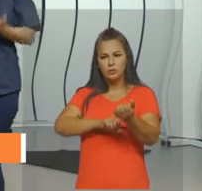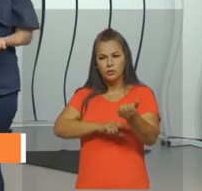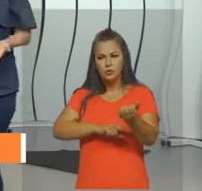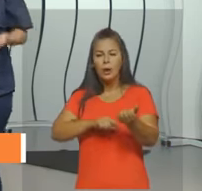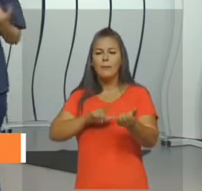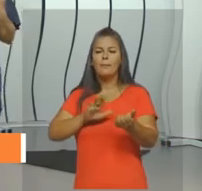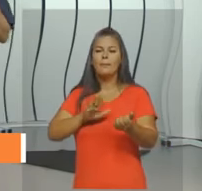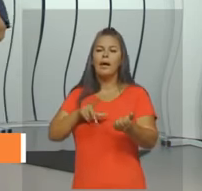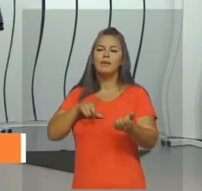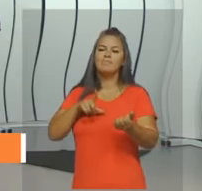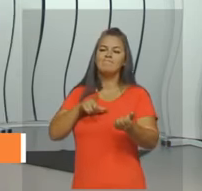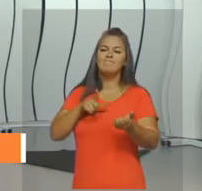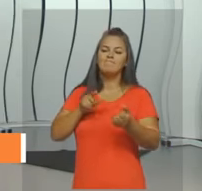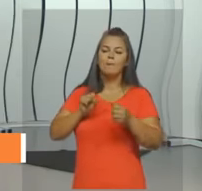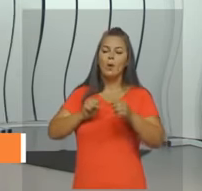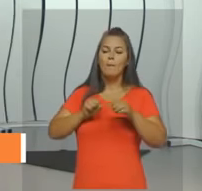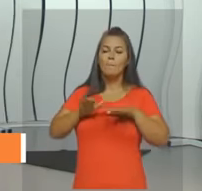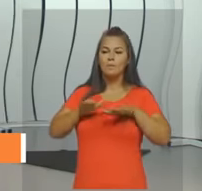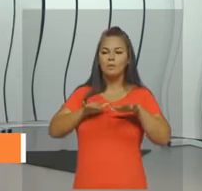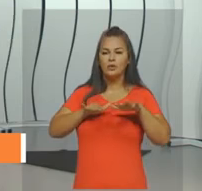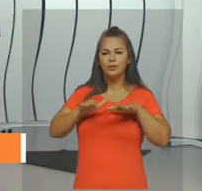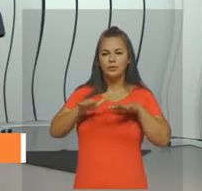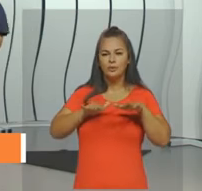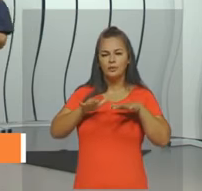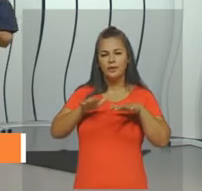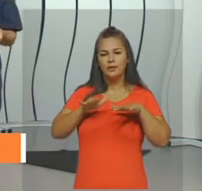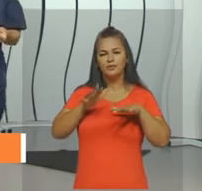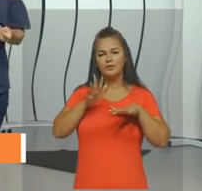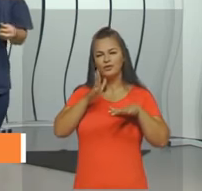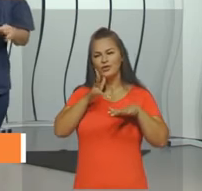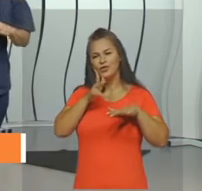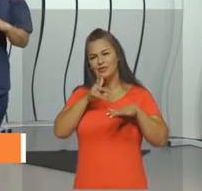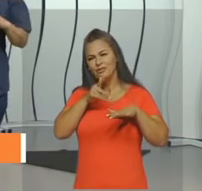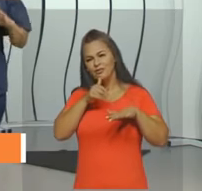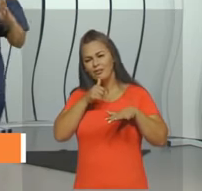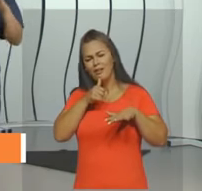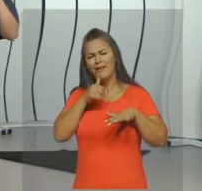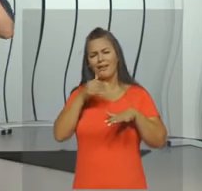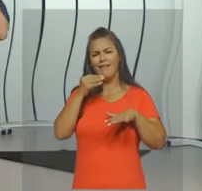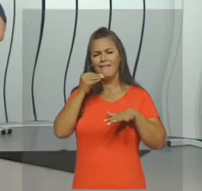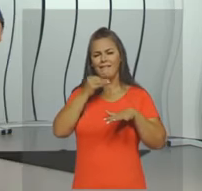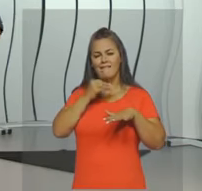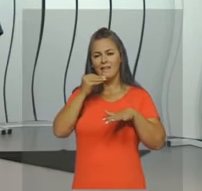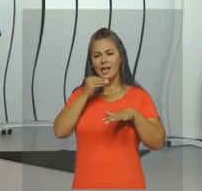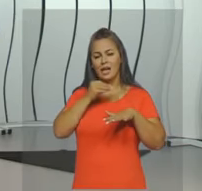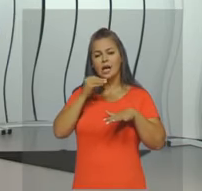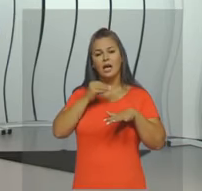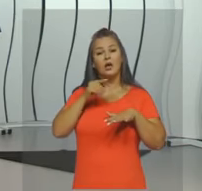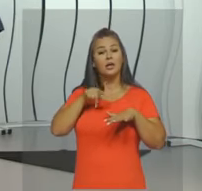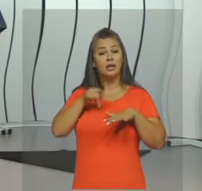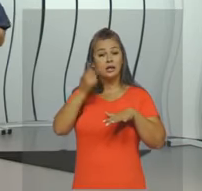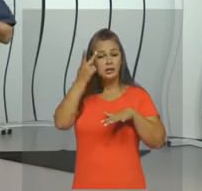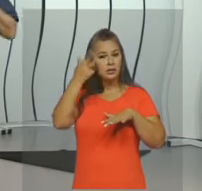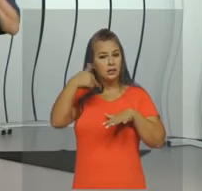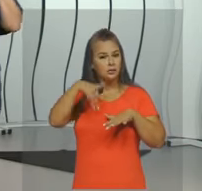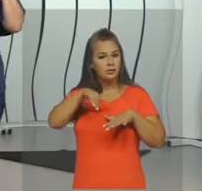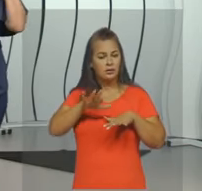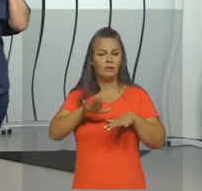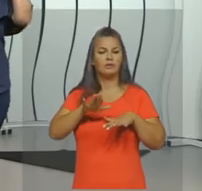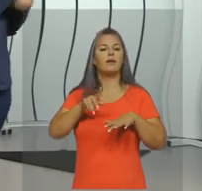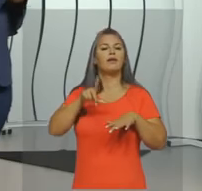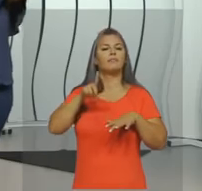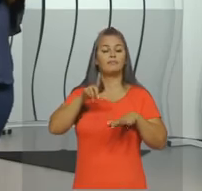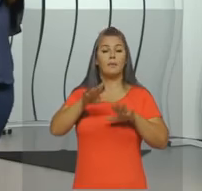mais fraca e também involuntária, né? Então nós temos aí um controle do sistema nervoso, nós temos o sistema nervoso